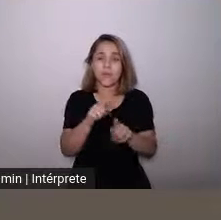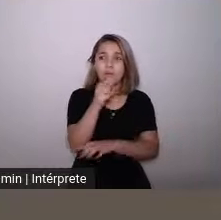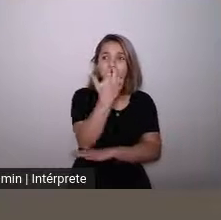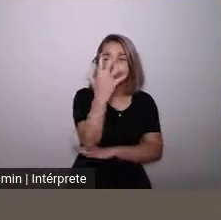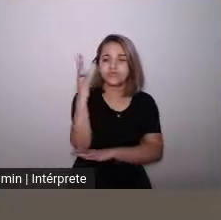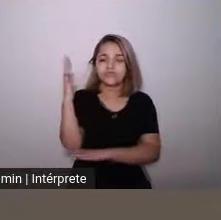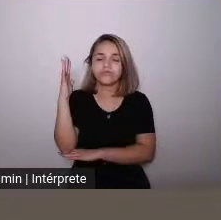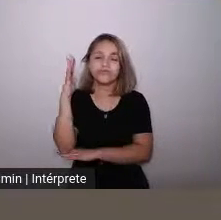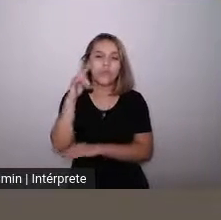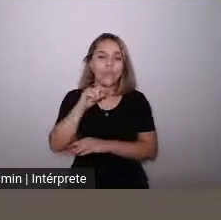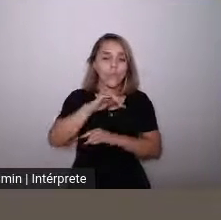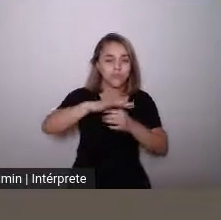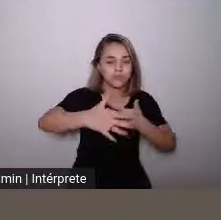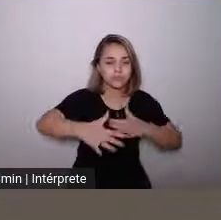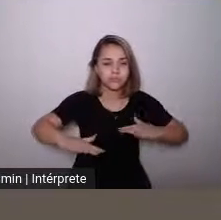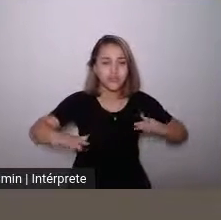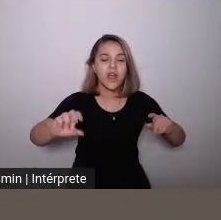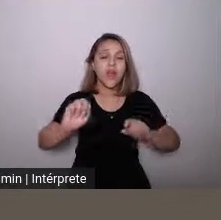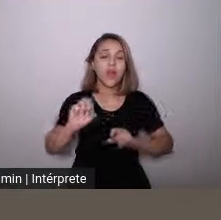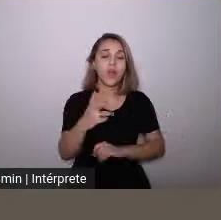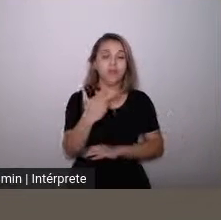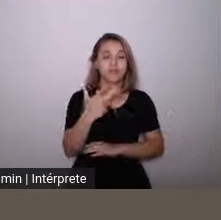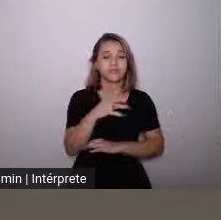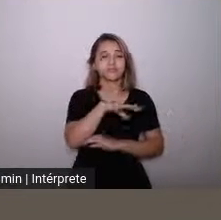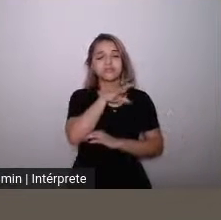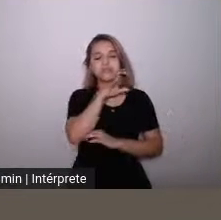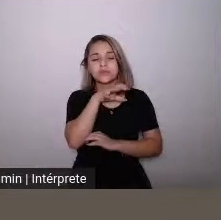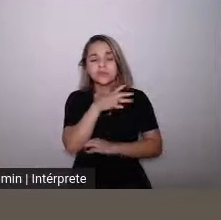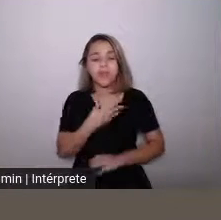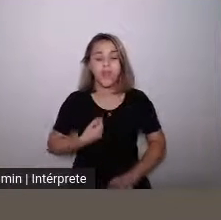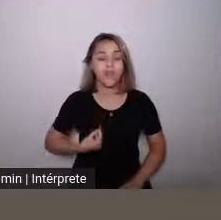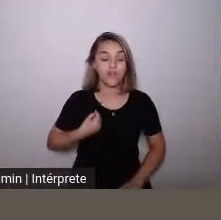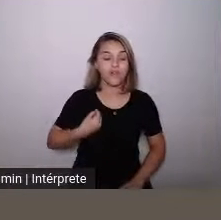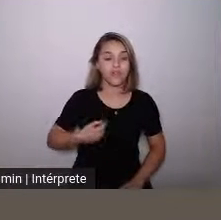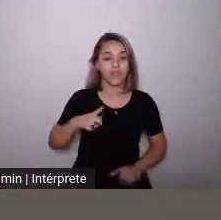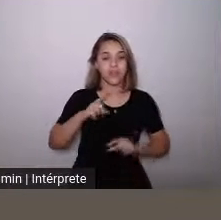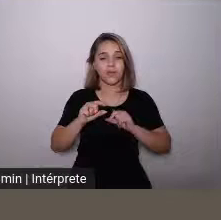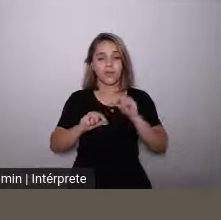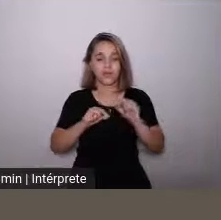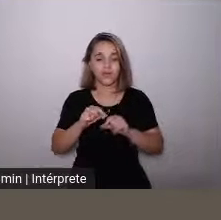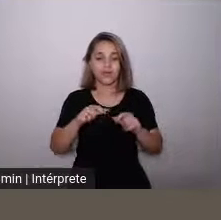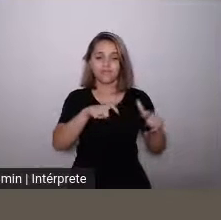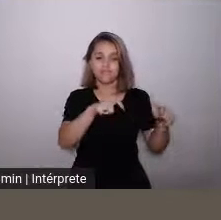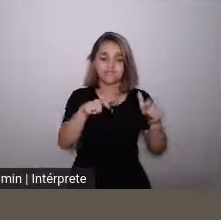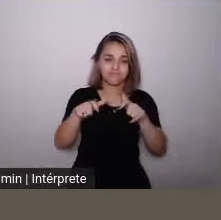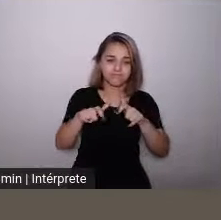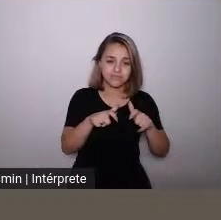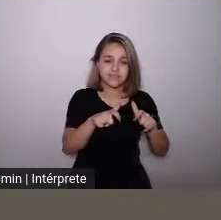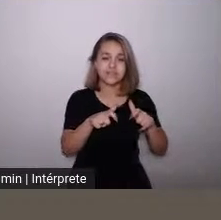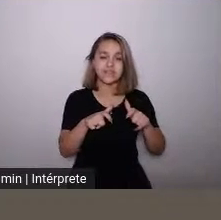rios ou a vida animal, se inscrevem como espaços alternativos para reler a modernidade e